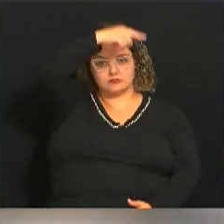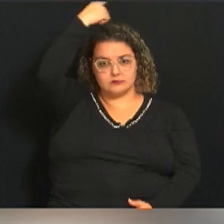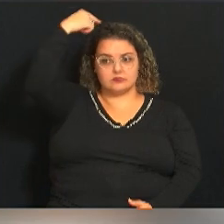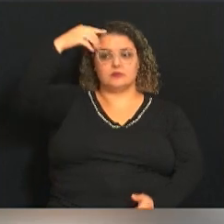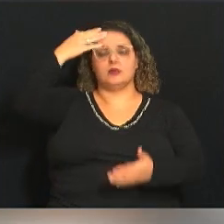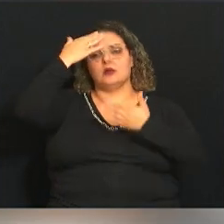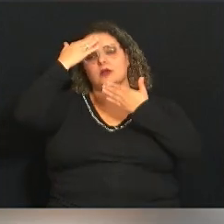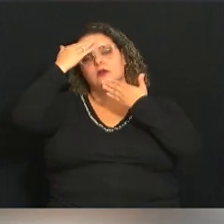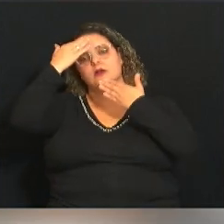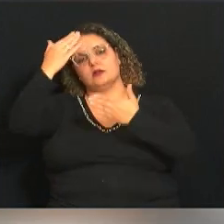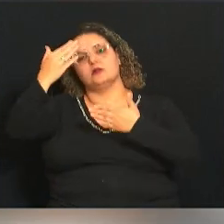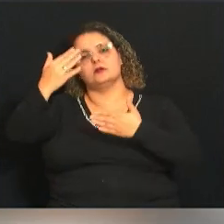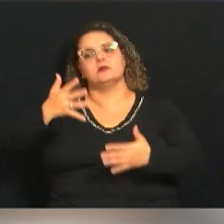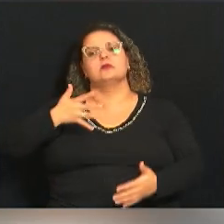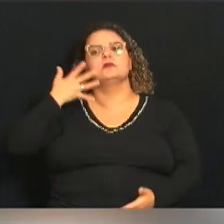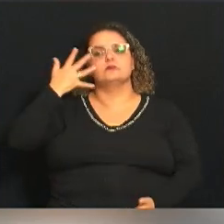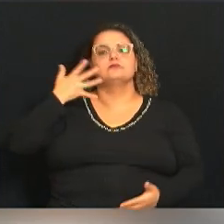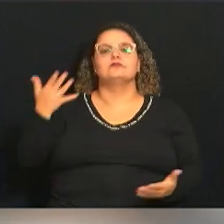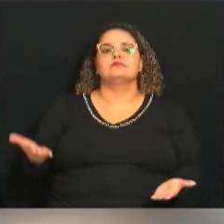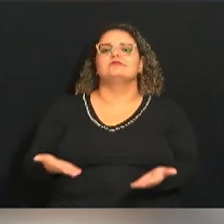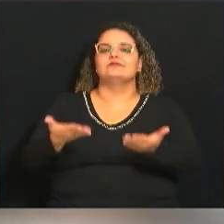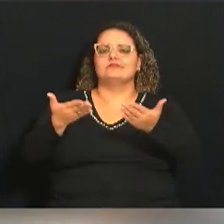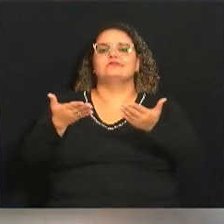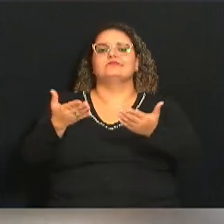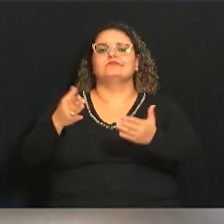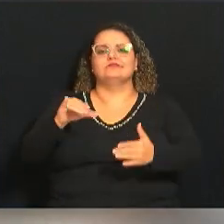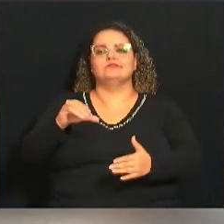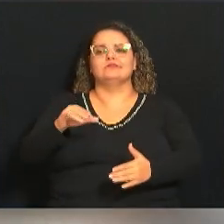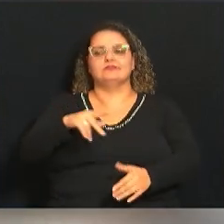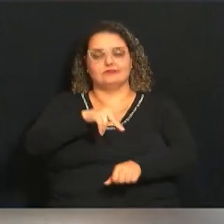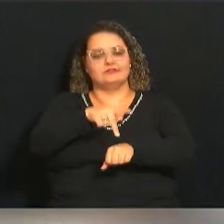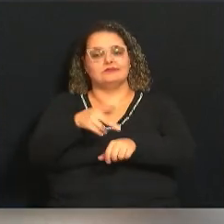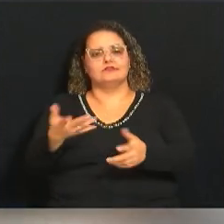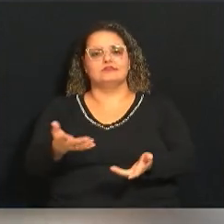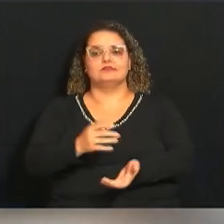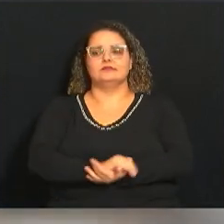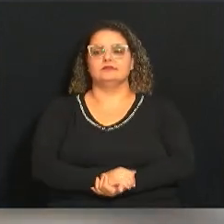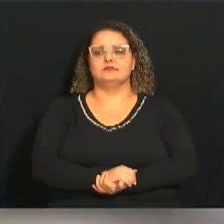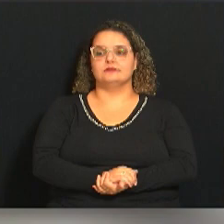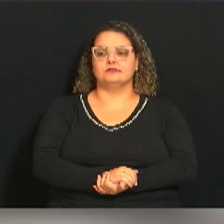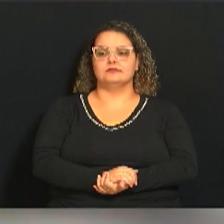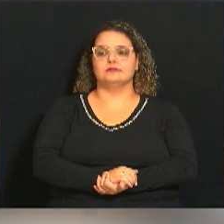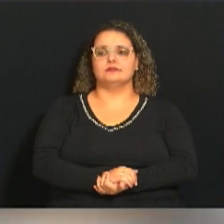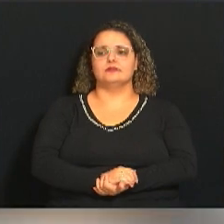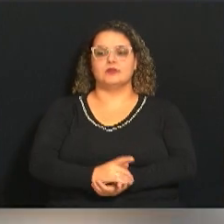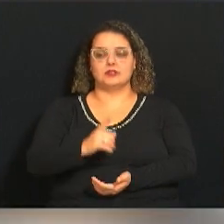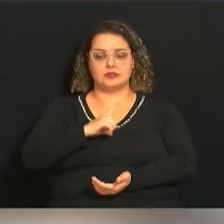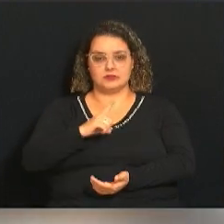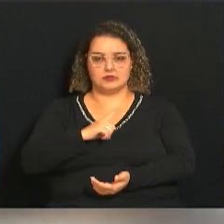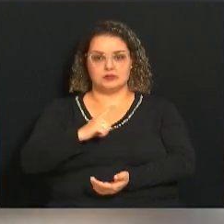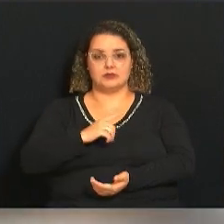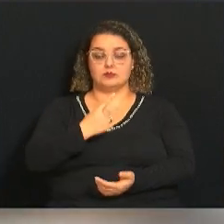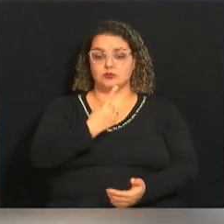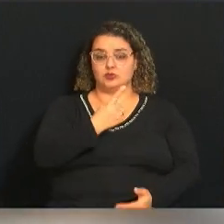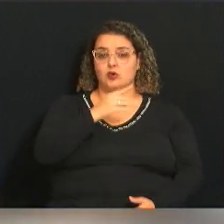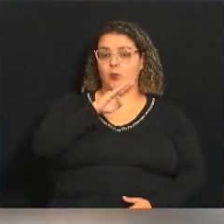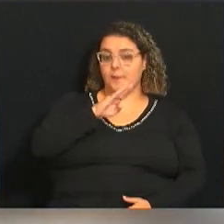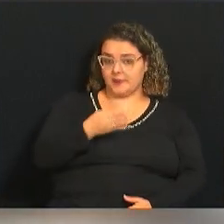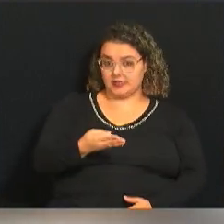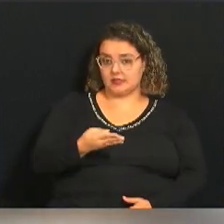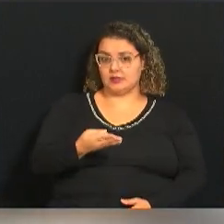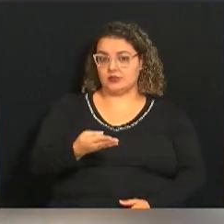organofosfocarbamato, conhecido como chumbinho, em farmácias, supermercados, mercearias e similares, no município de